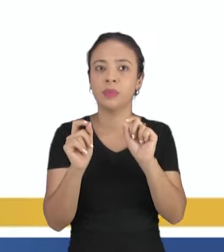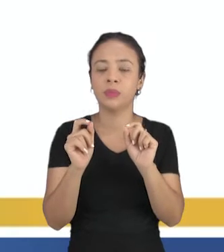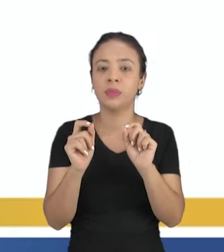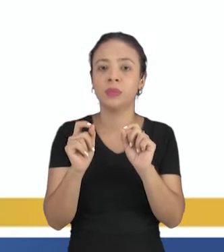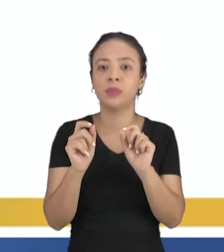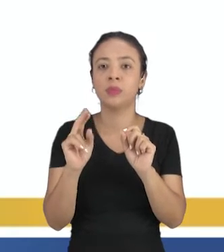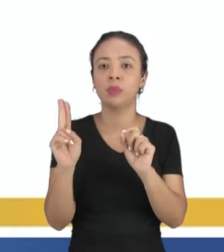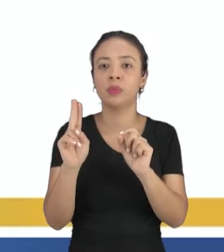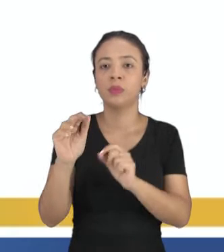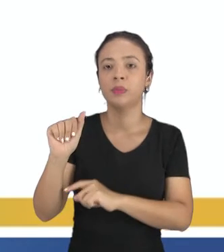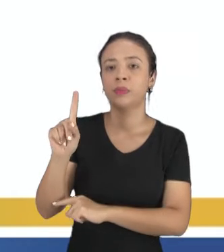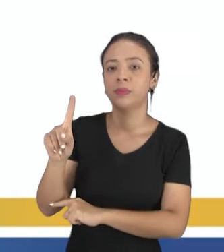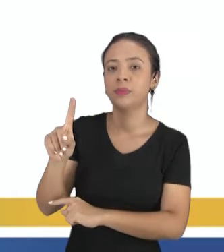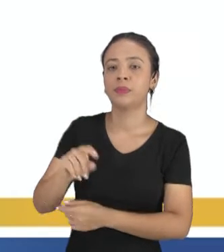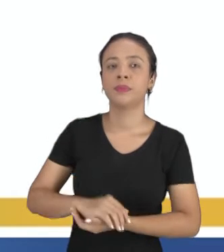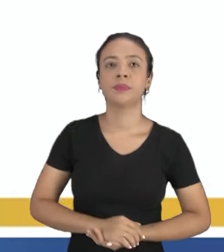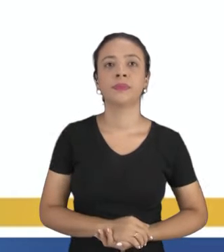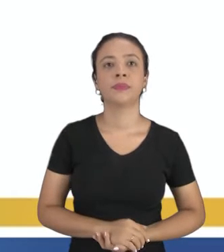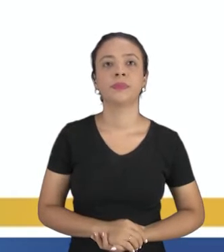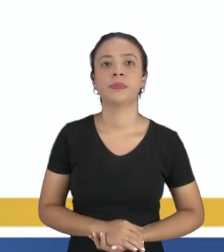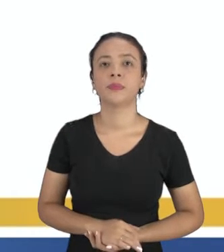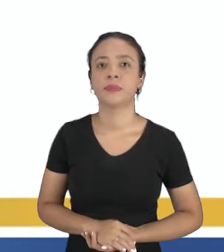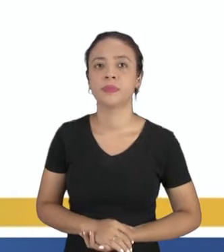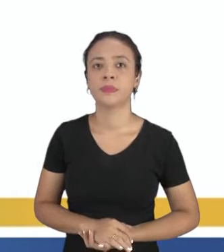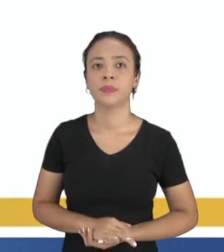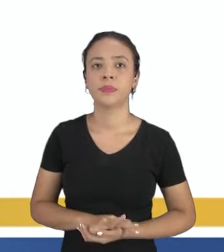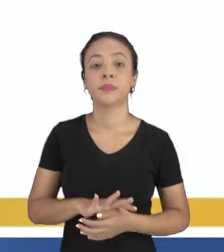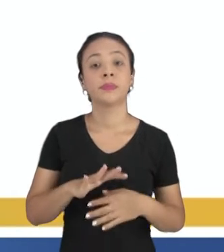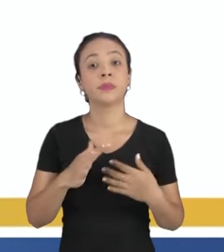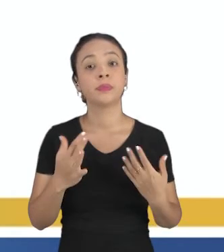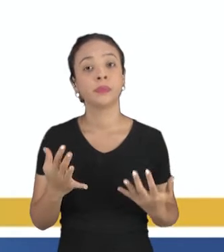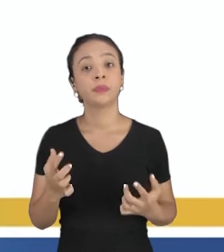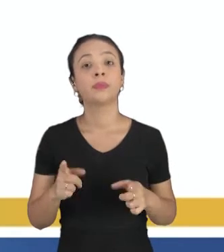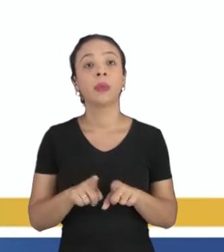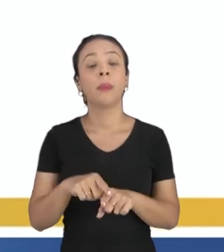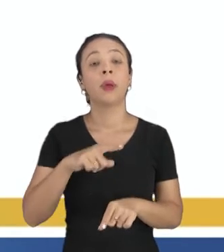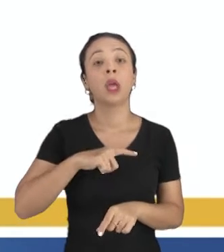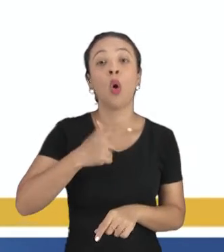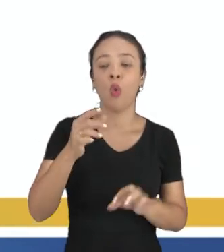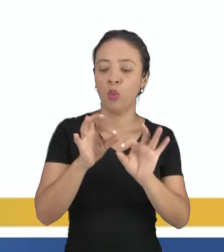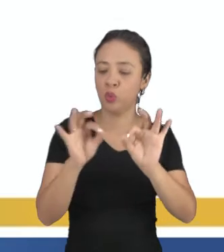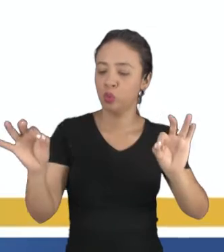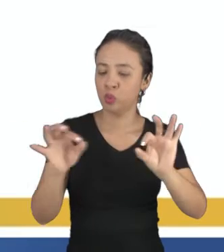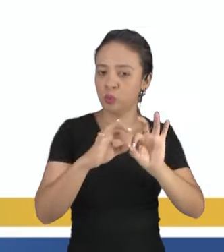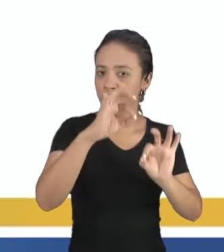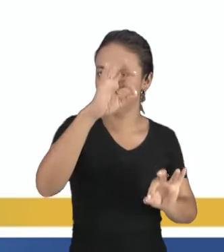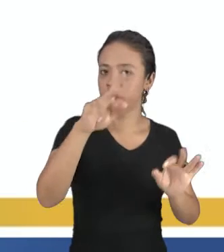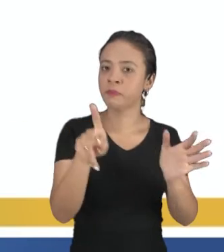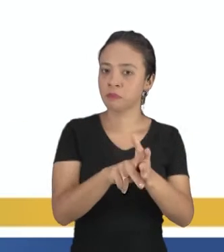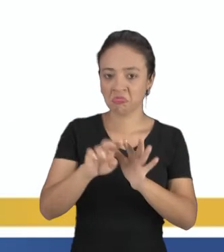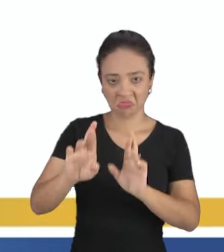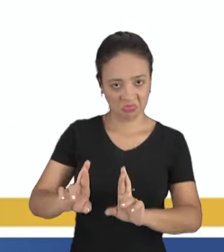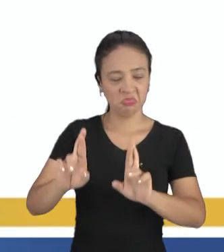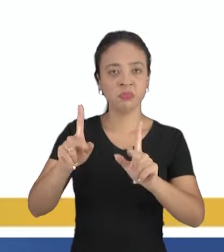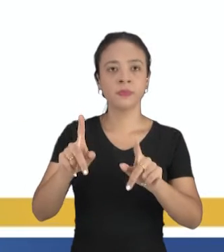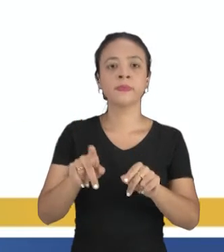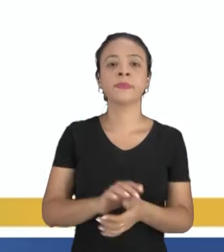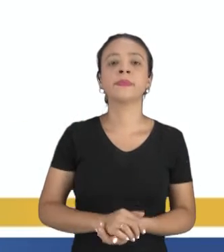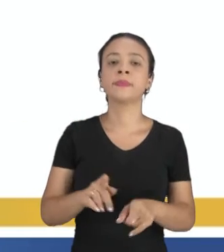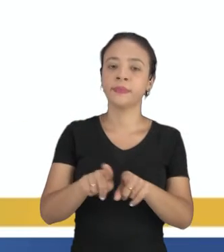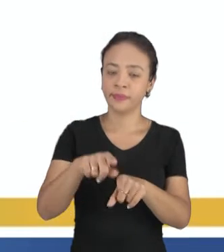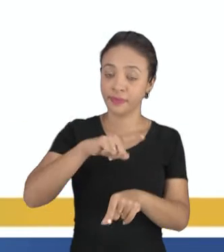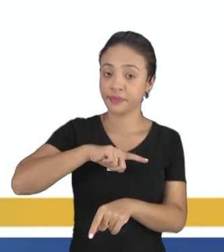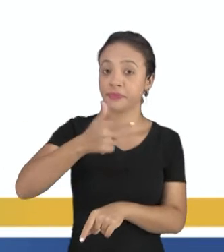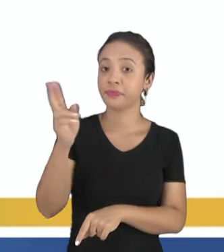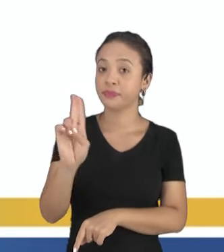ser chamada de A1, tá? Ela vai ter outra medida e vai ser outro nome,